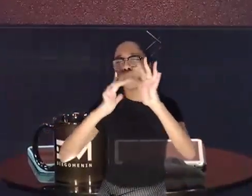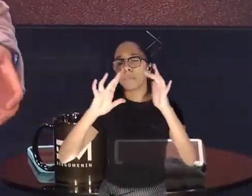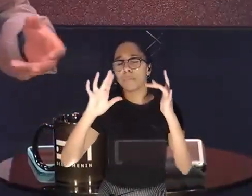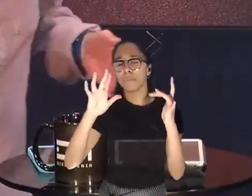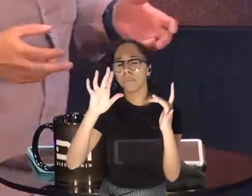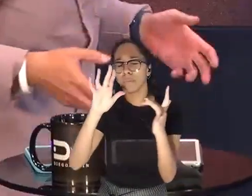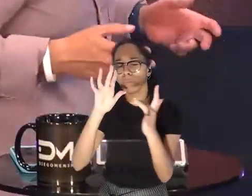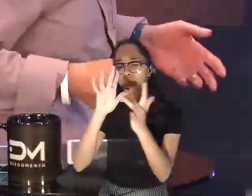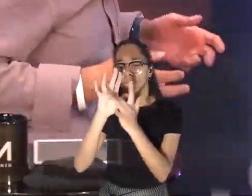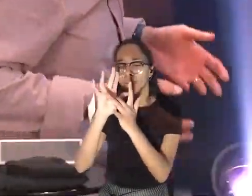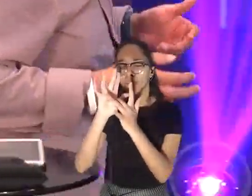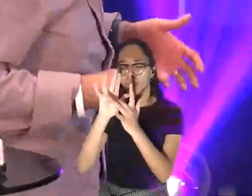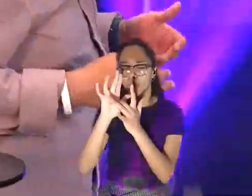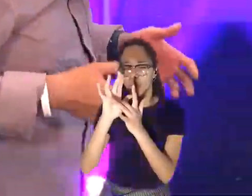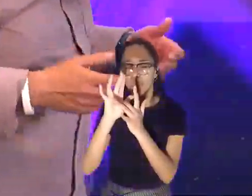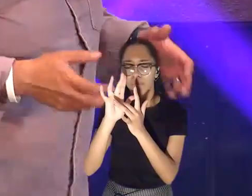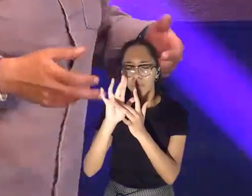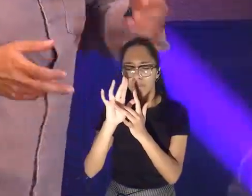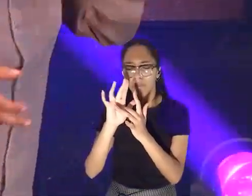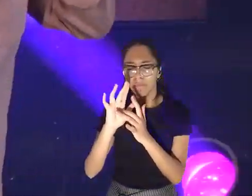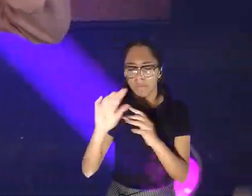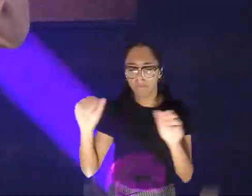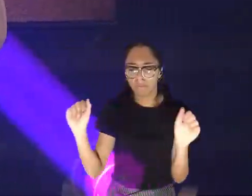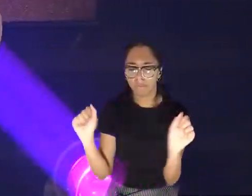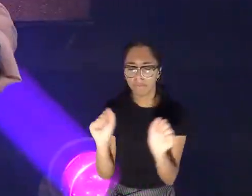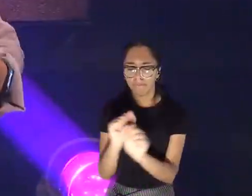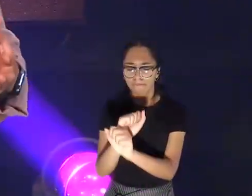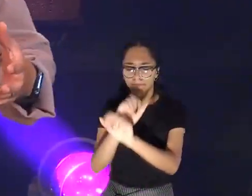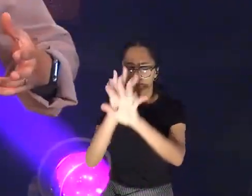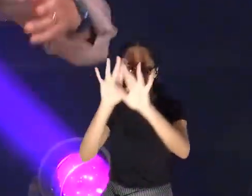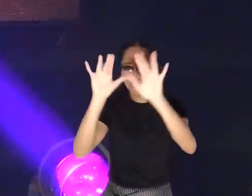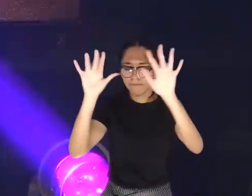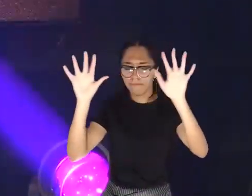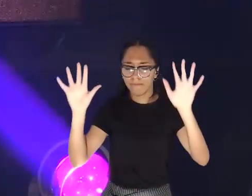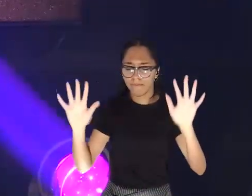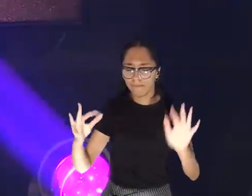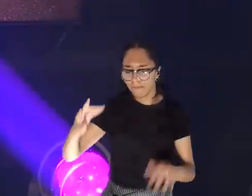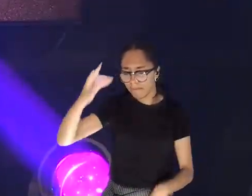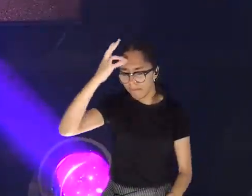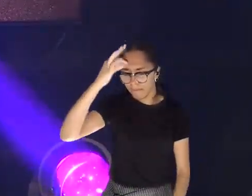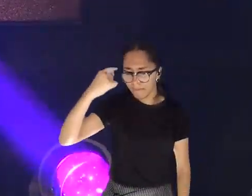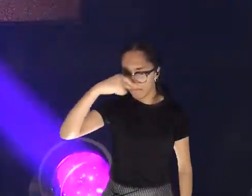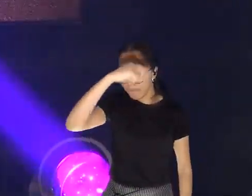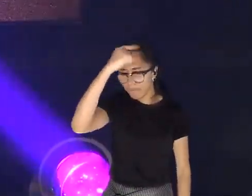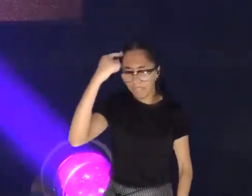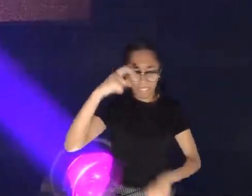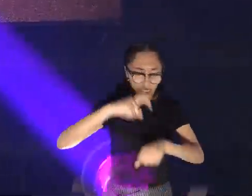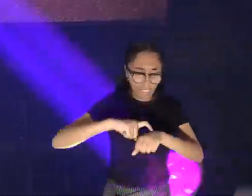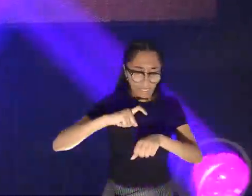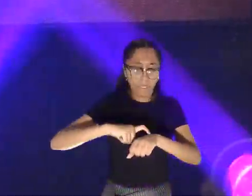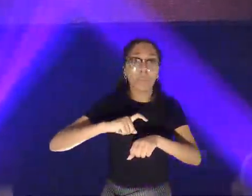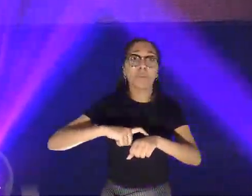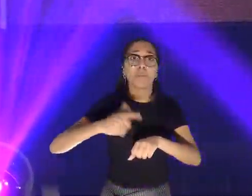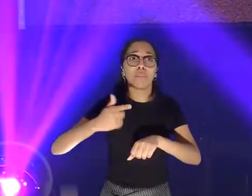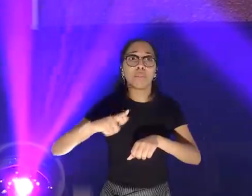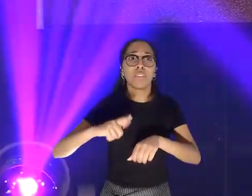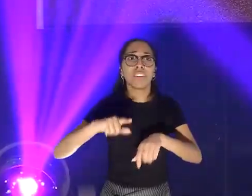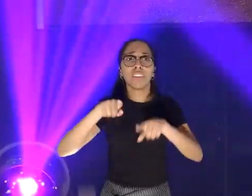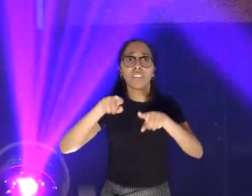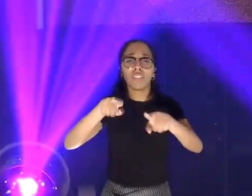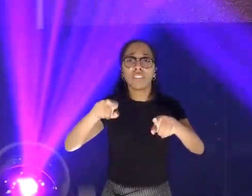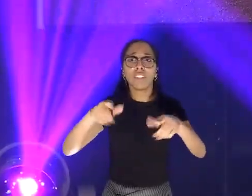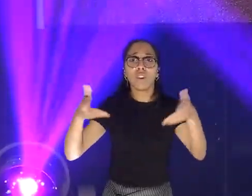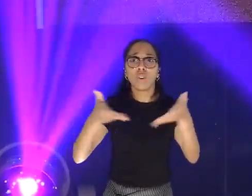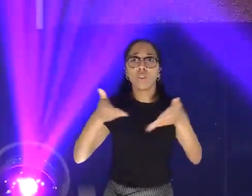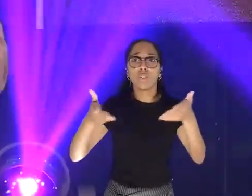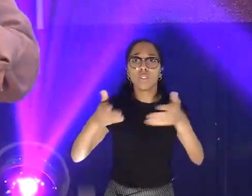glória Espírito, glória Espírito, glória Espírito. Eu não tenho muito tempo, eu tenho que encerrar esse culto rápido, mas você vai continuar esse culto na sua